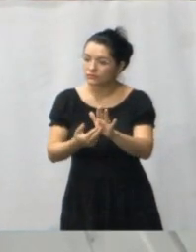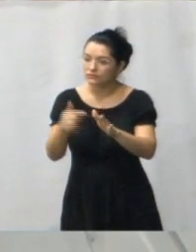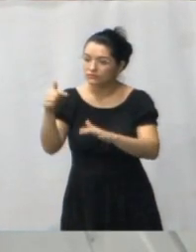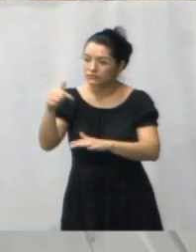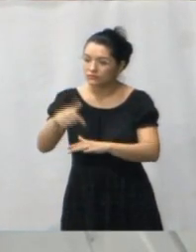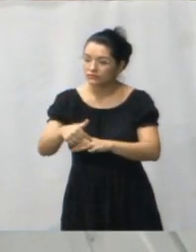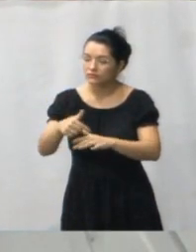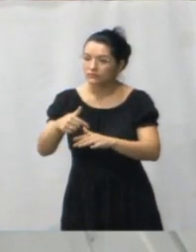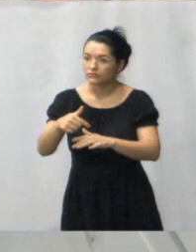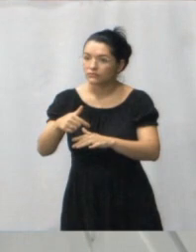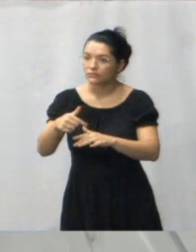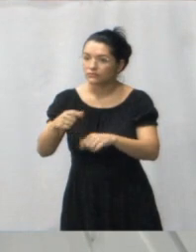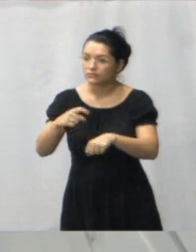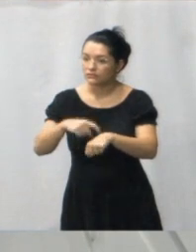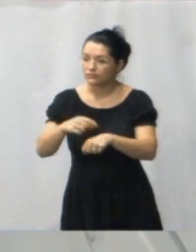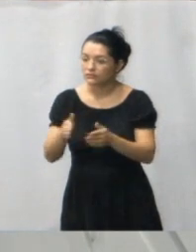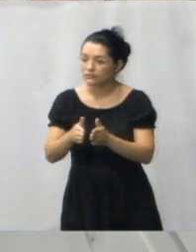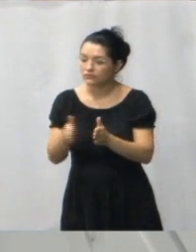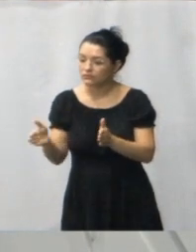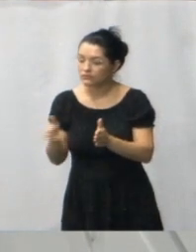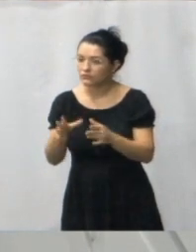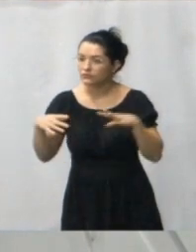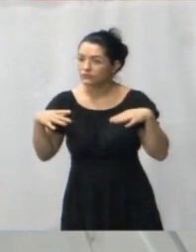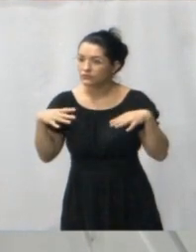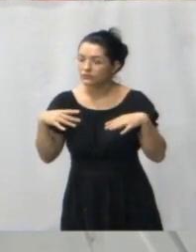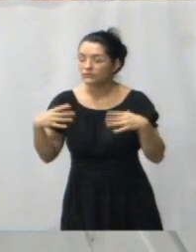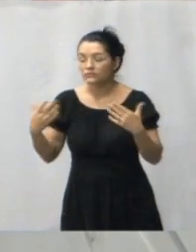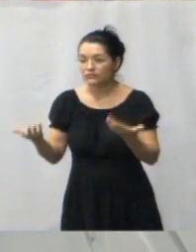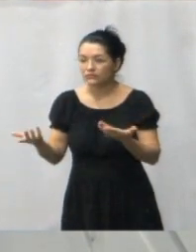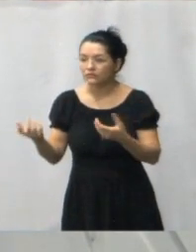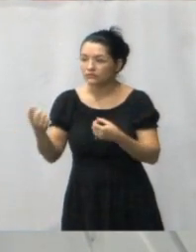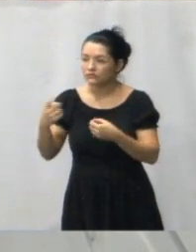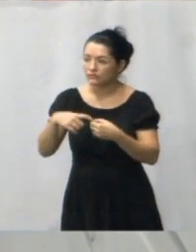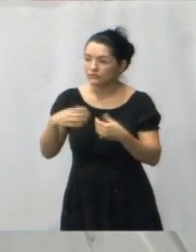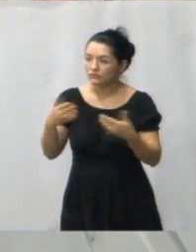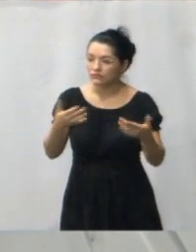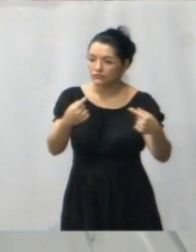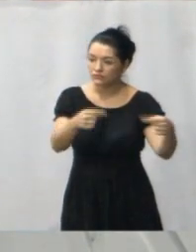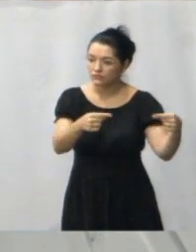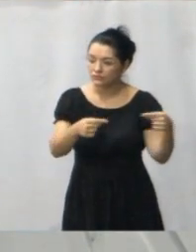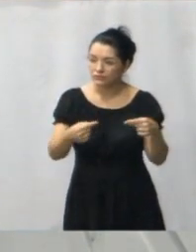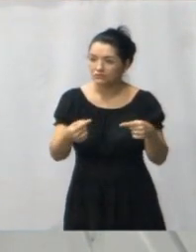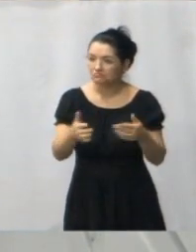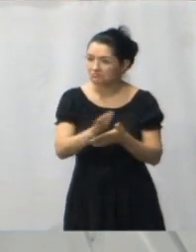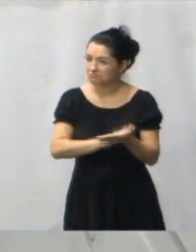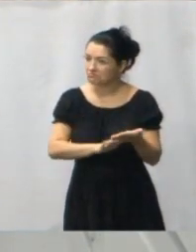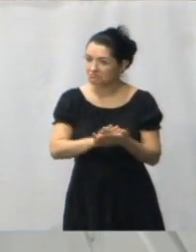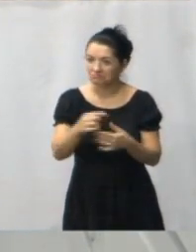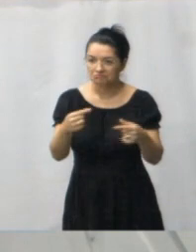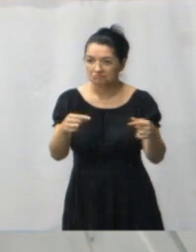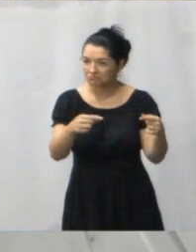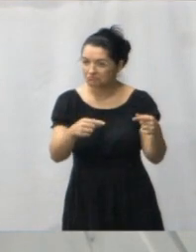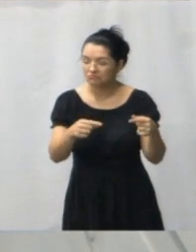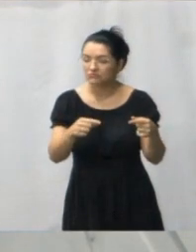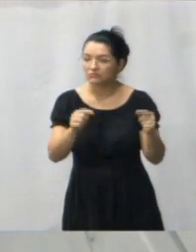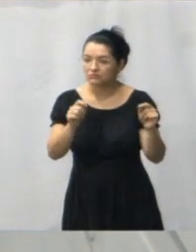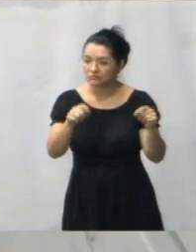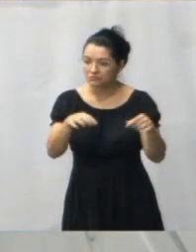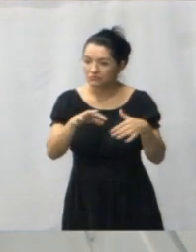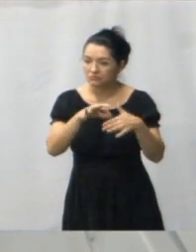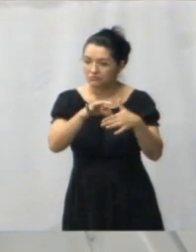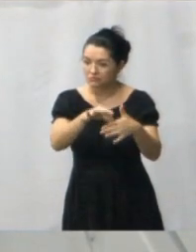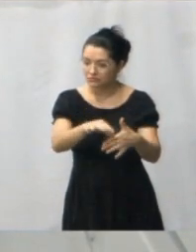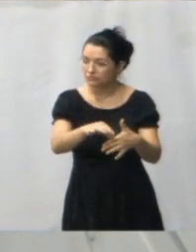passamos à análise do plenário, em discussão. Não havendo quem queira discutir, para ser encaminhada, vereador Piquet.